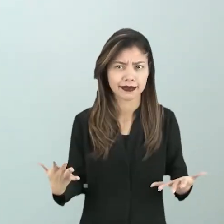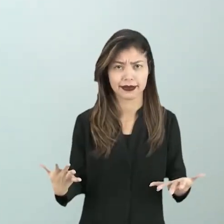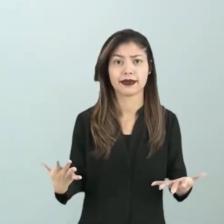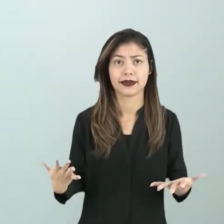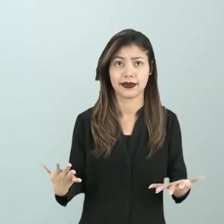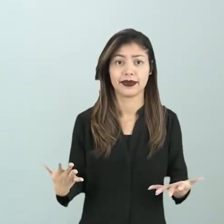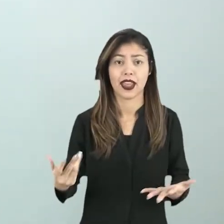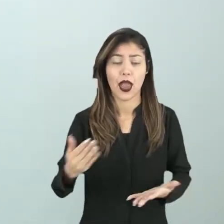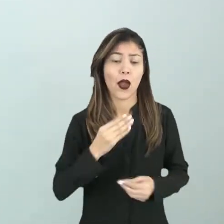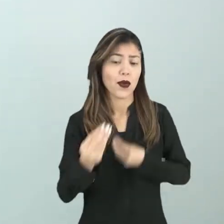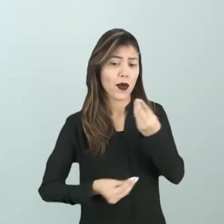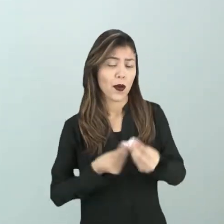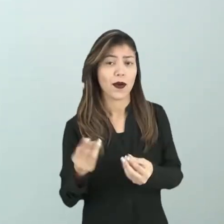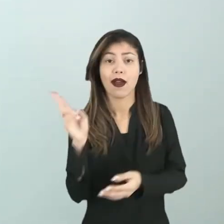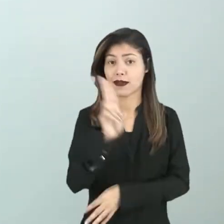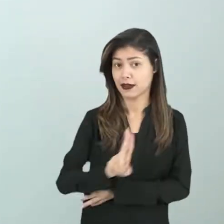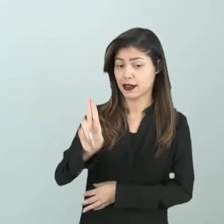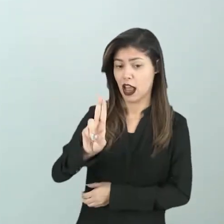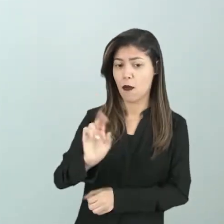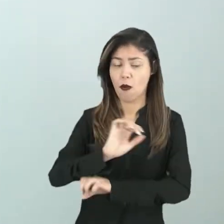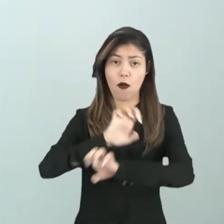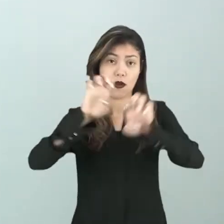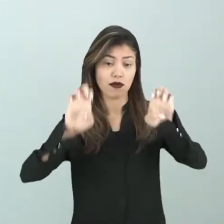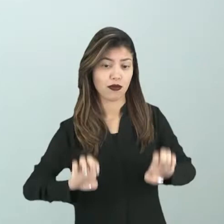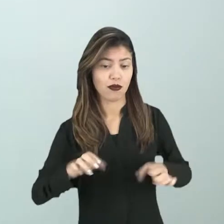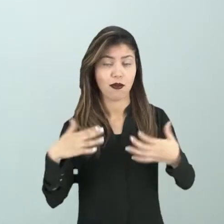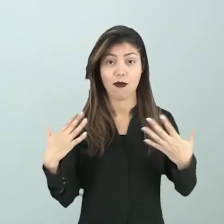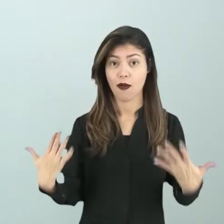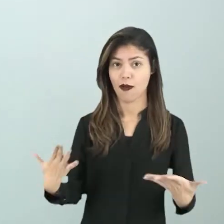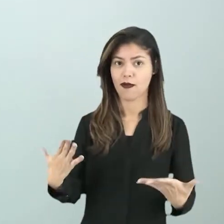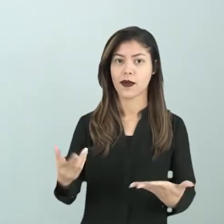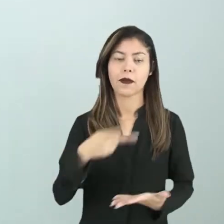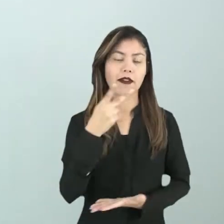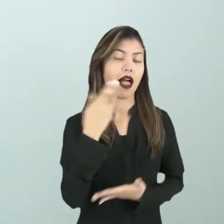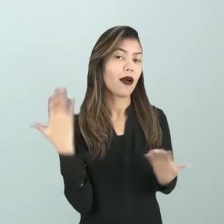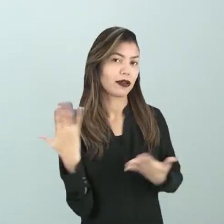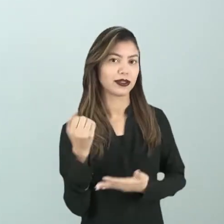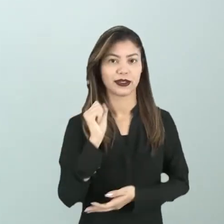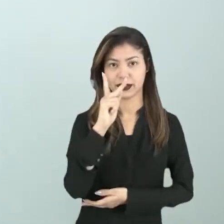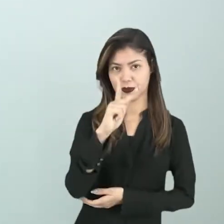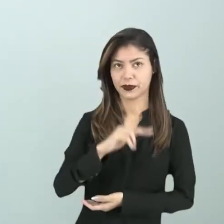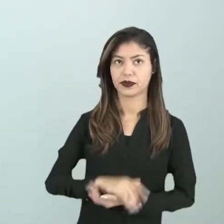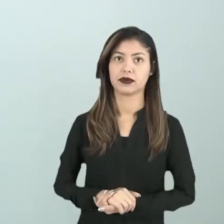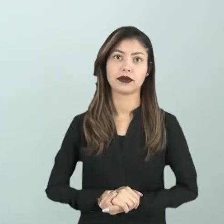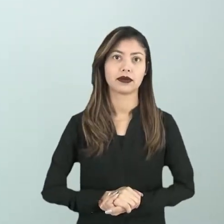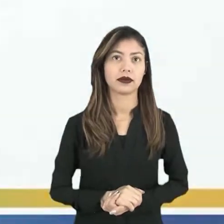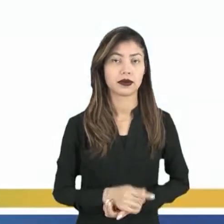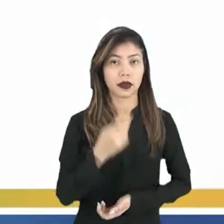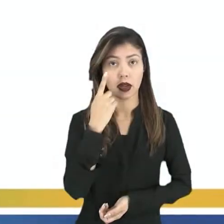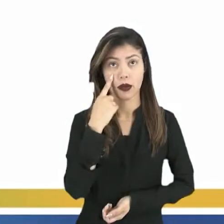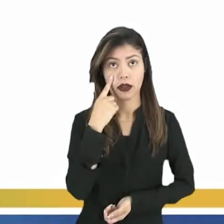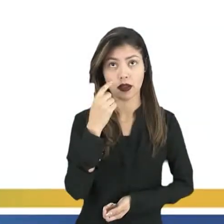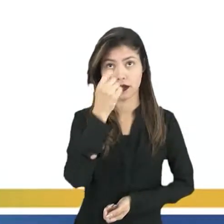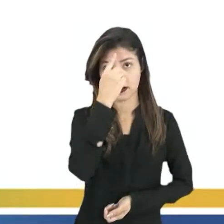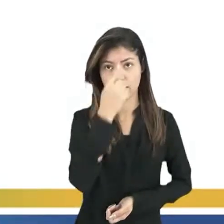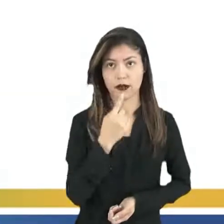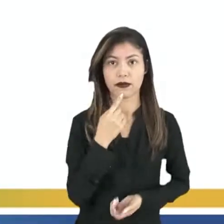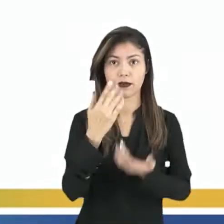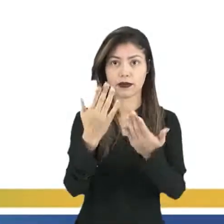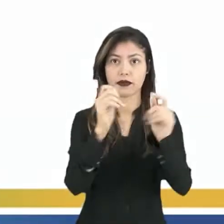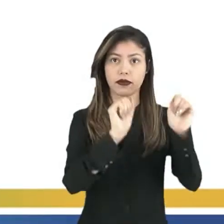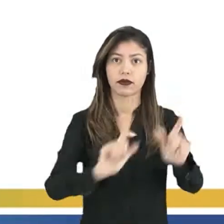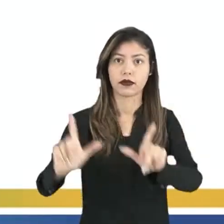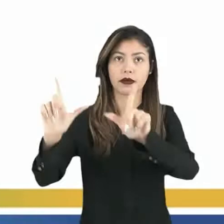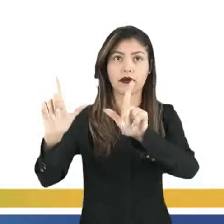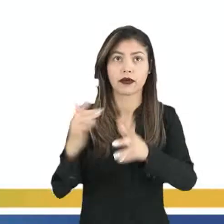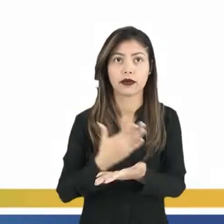Continuous? Como nós usamos, qual é a estrutura? Bem, é sobre isso que nós vamos falar hoje, ok? Então observem comigo aí na tela. Nós temos